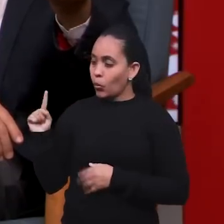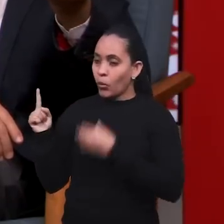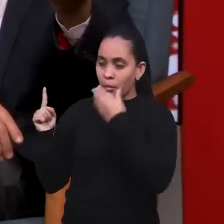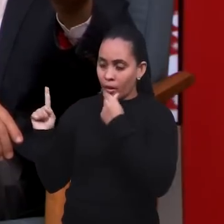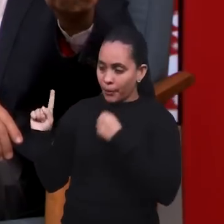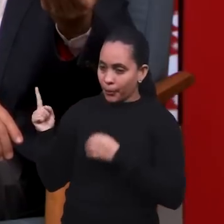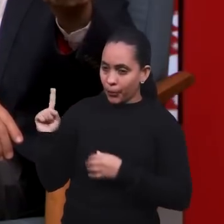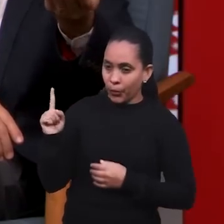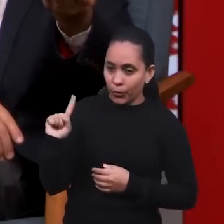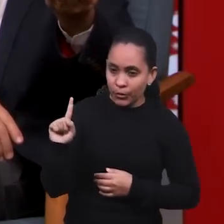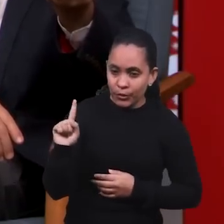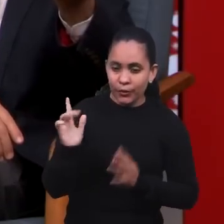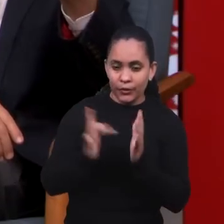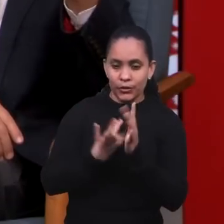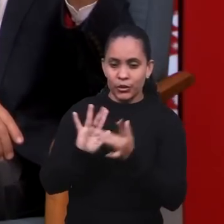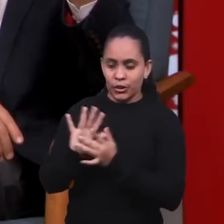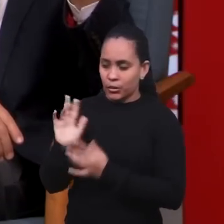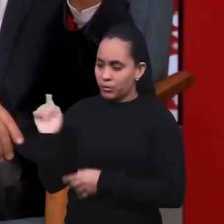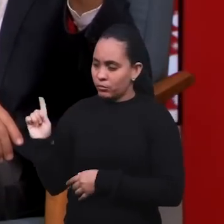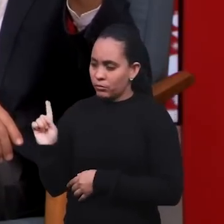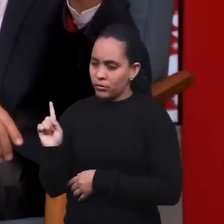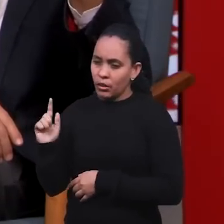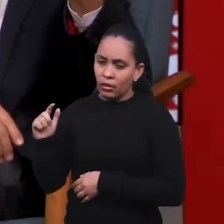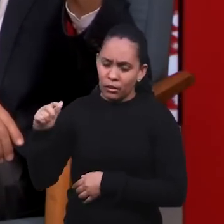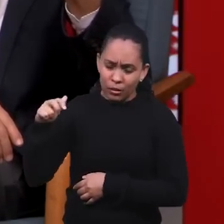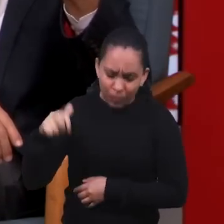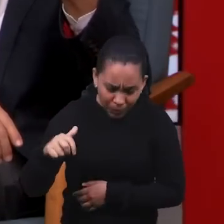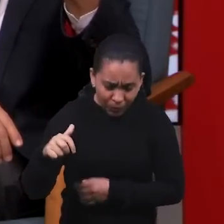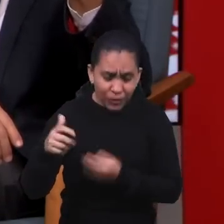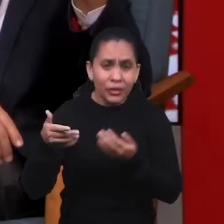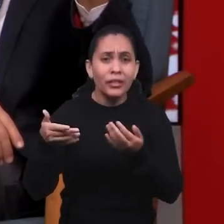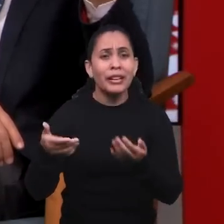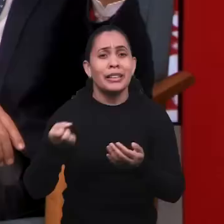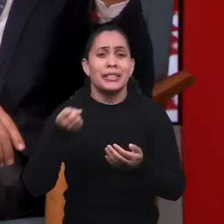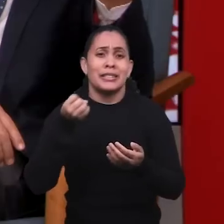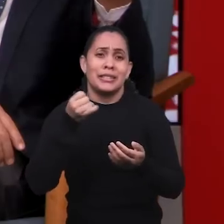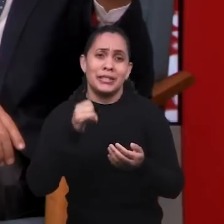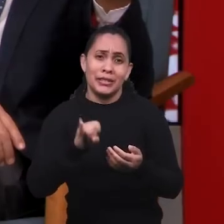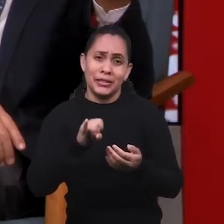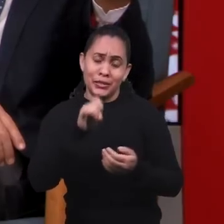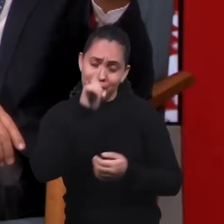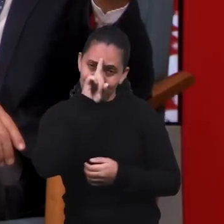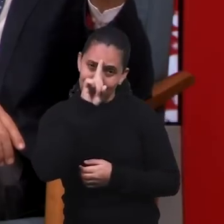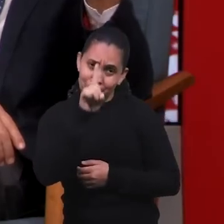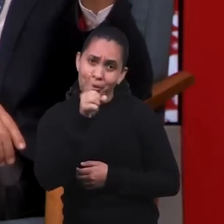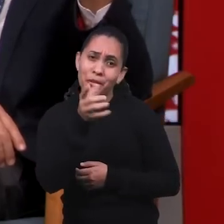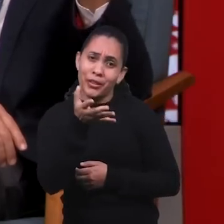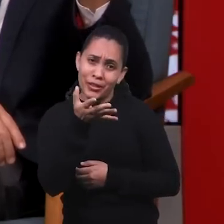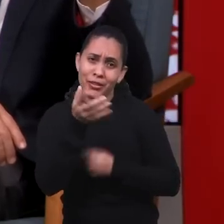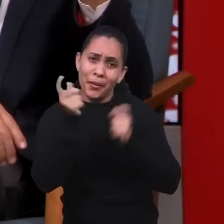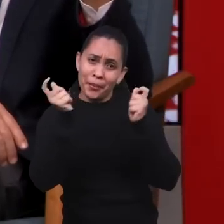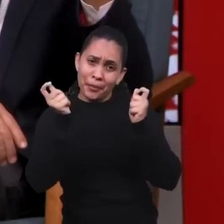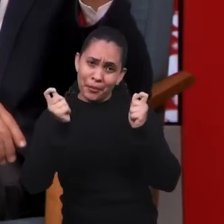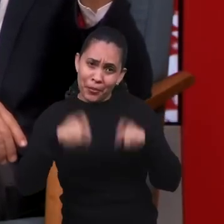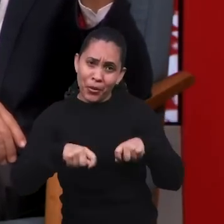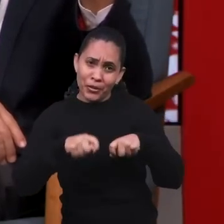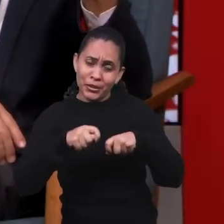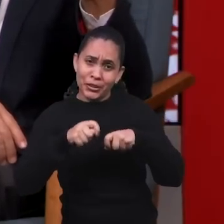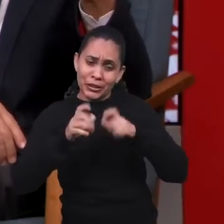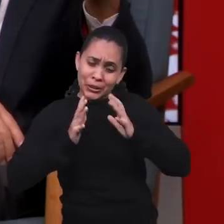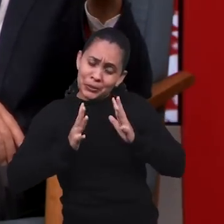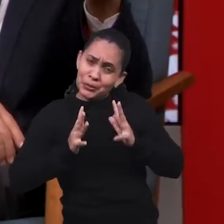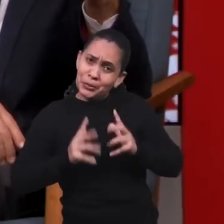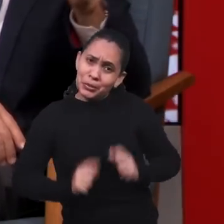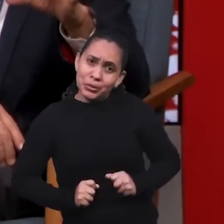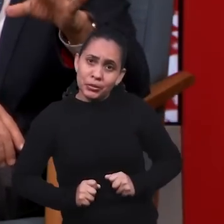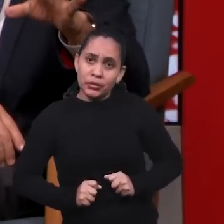Jesus, prostra diante de Jesus e diz: se o Senhor quiser, o Senhor pode me purificar. E